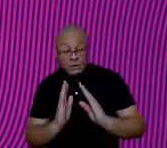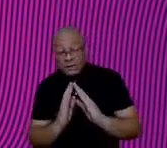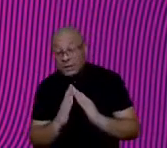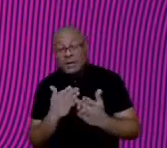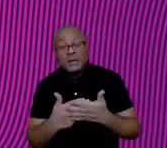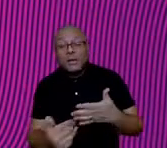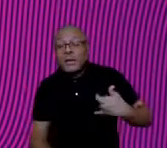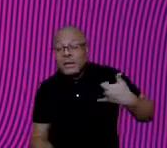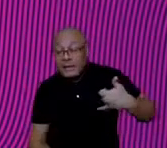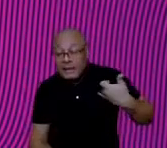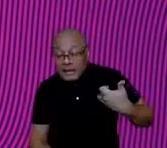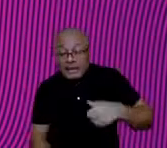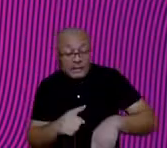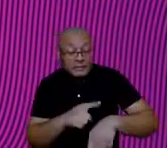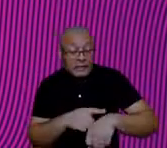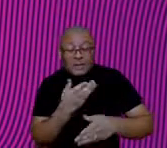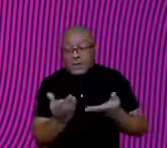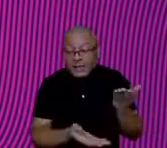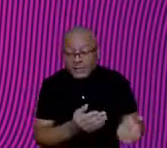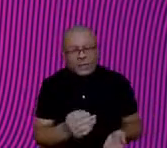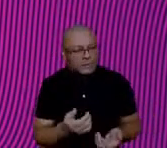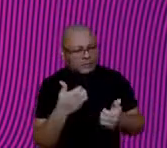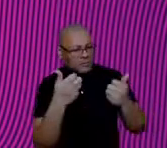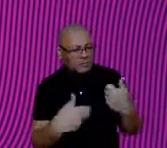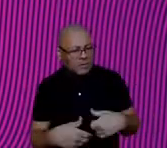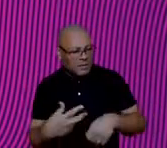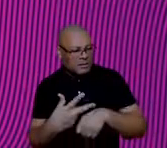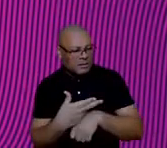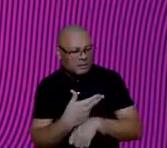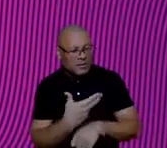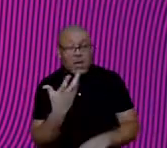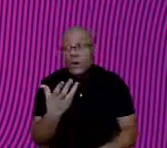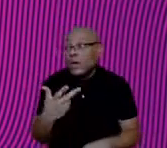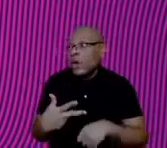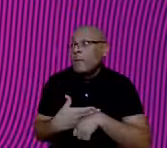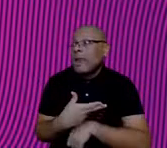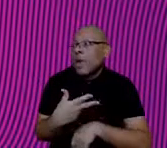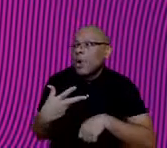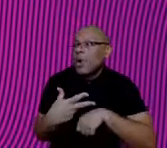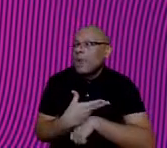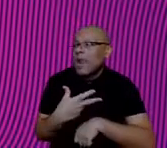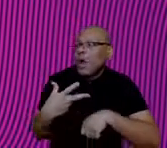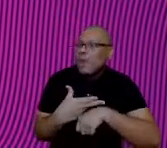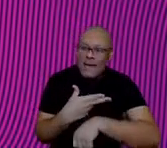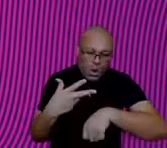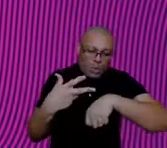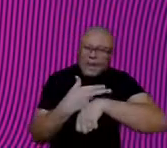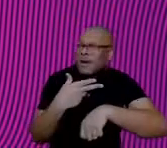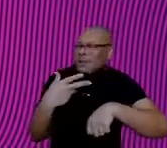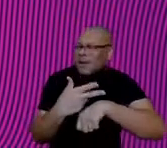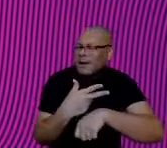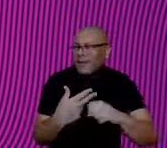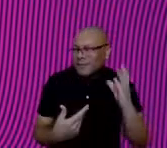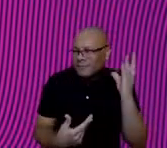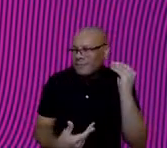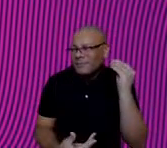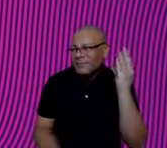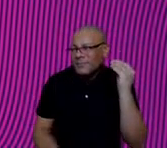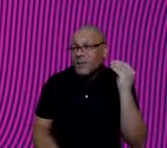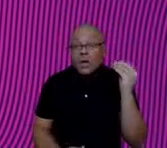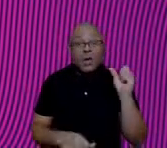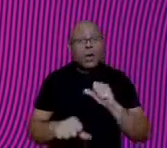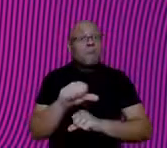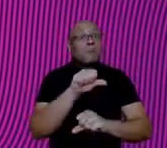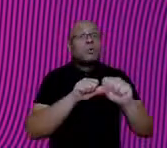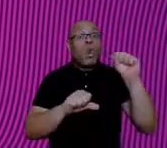de tempo de duração de doença, e cirurgia. Doutora, quero operar. E cirurgia, quero operar. E agora isso mudou um pouco, eu acho até,